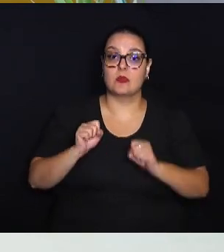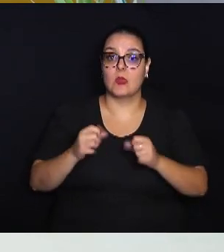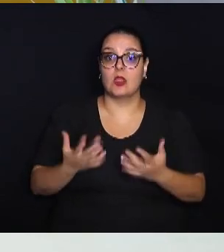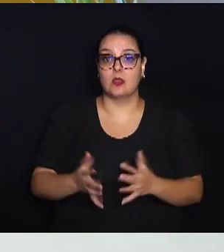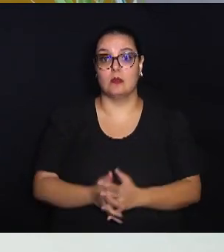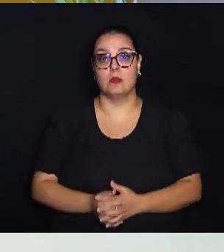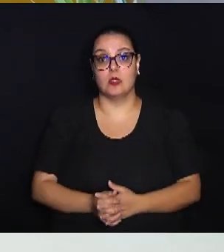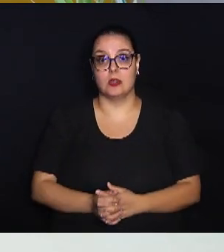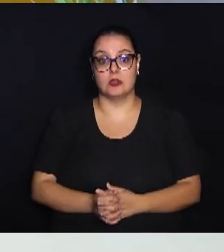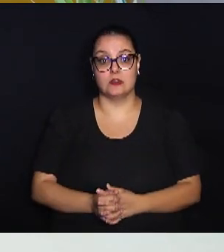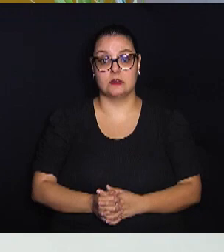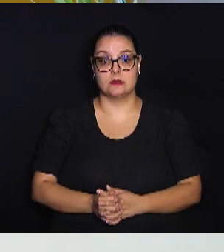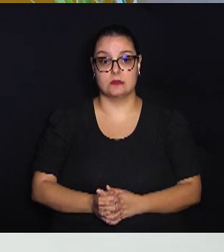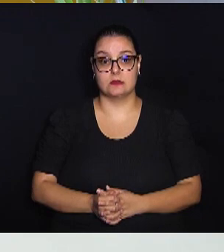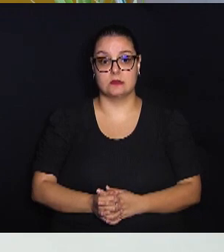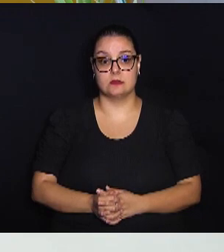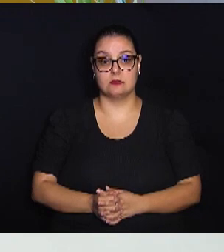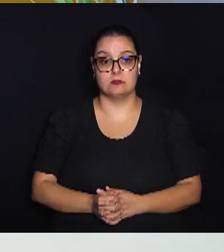que possa